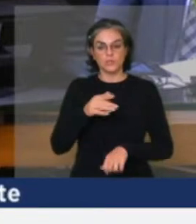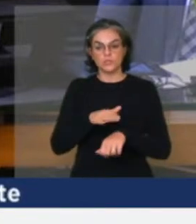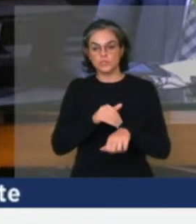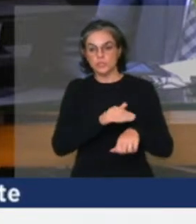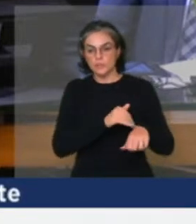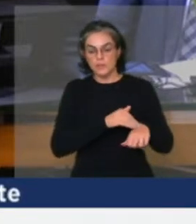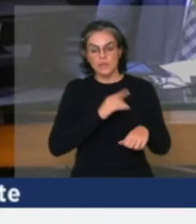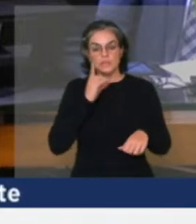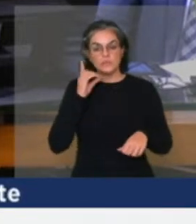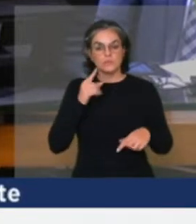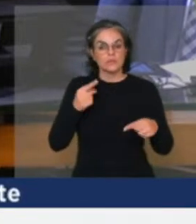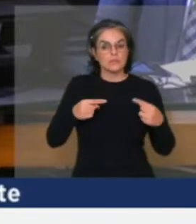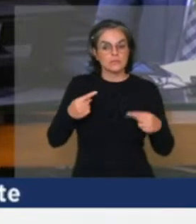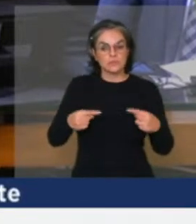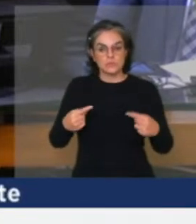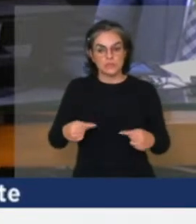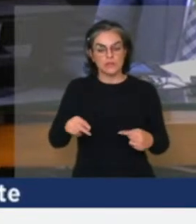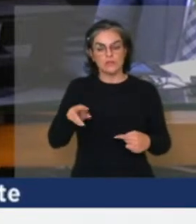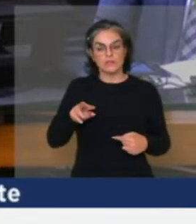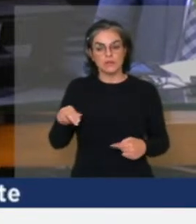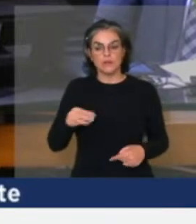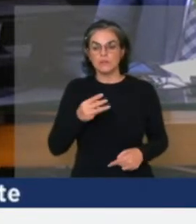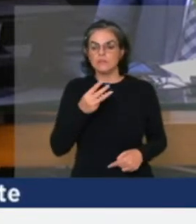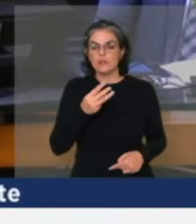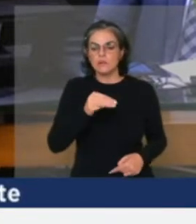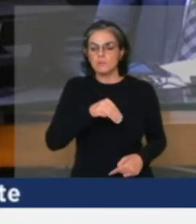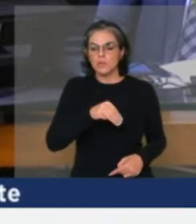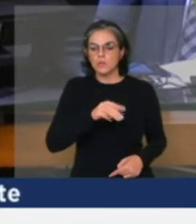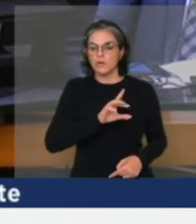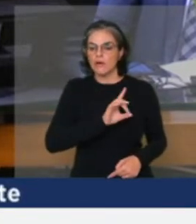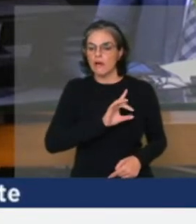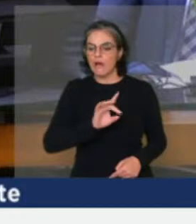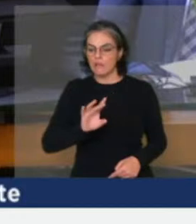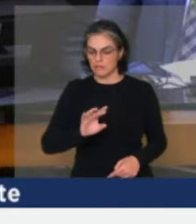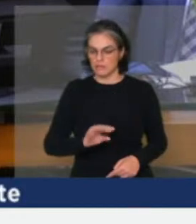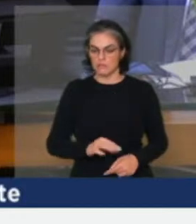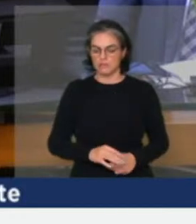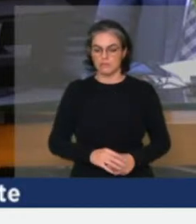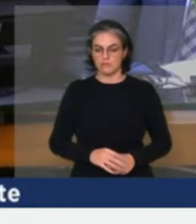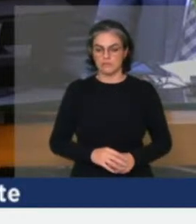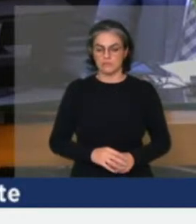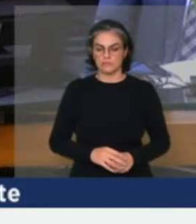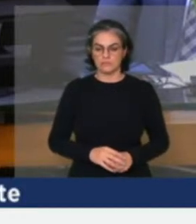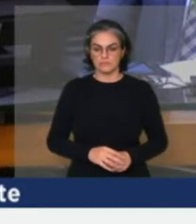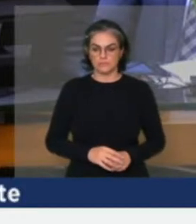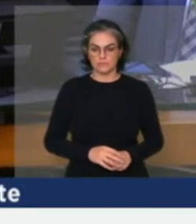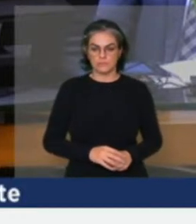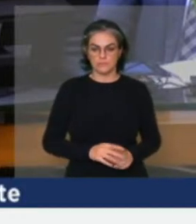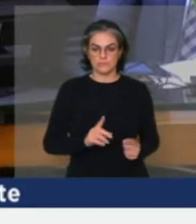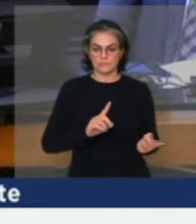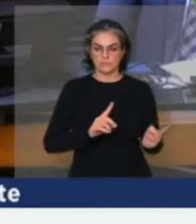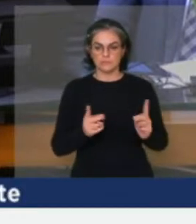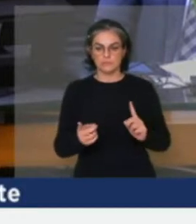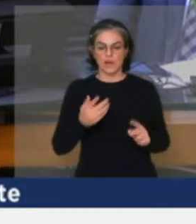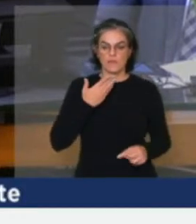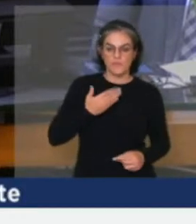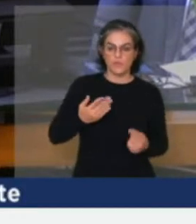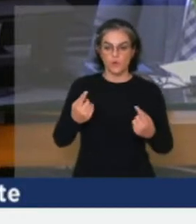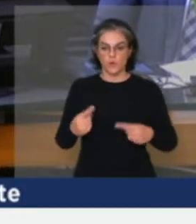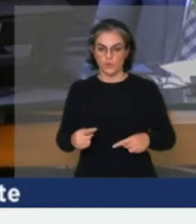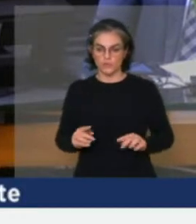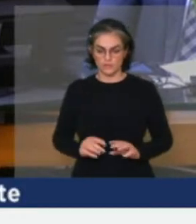para discussão, que disporão de 3 minutos cada para se manifestarem alternadamente em sentido favorável e contrário ao